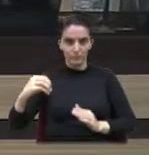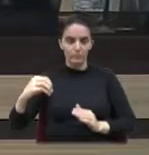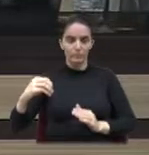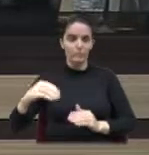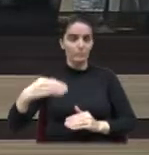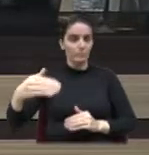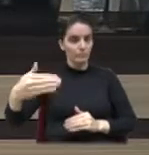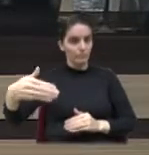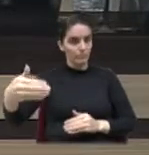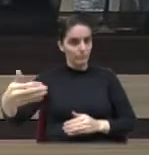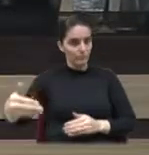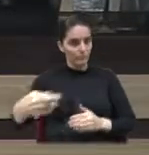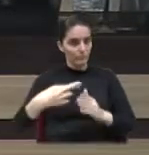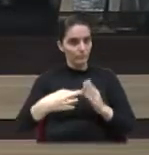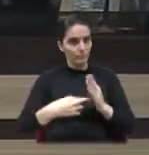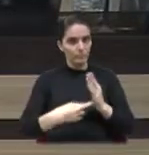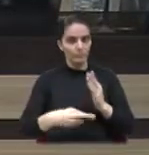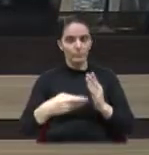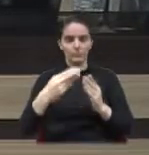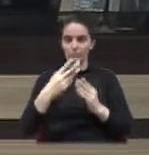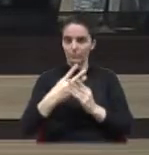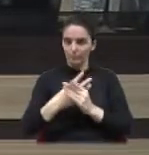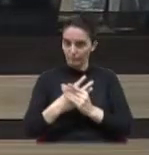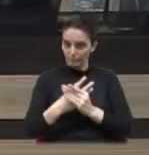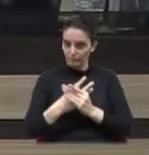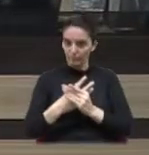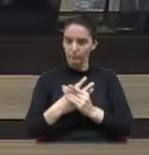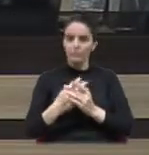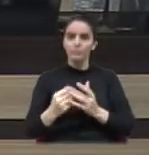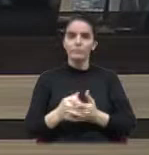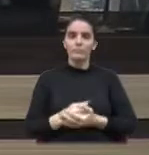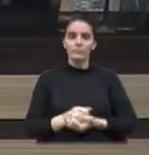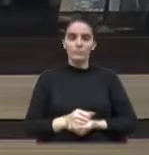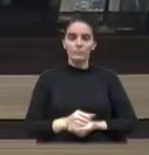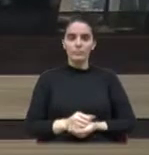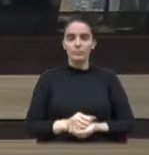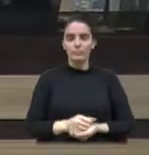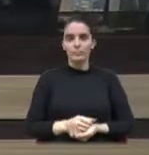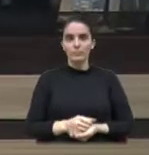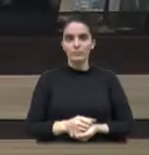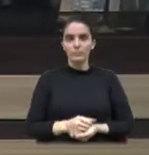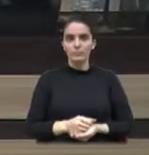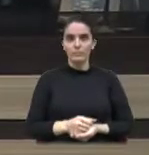do regimento interno da Câmara Municipal de Limeira.